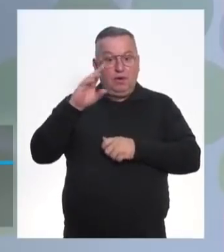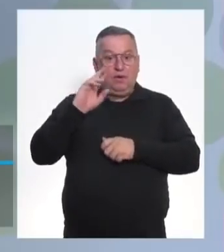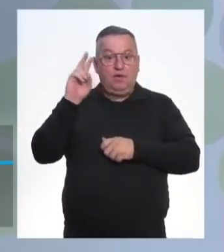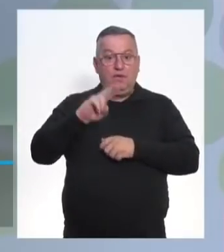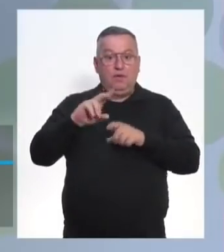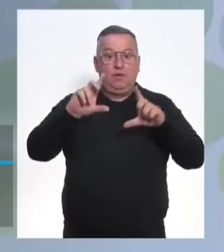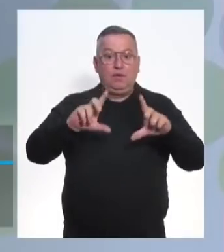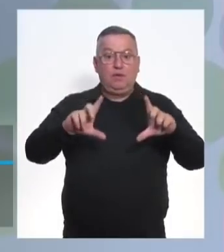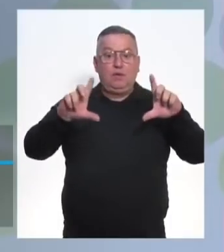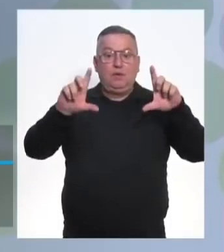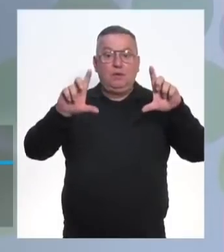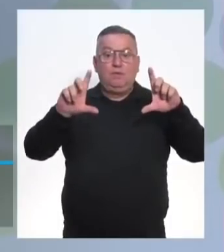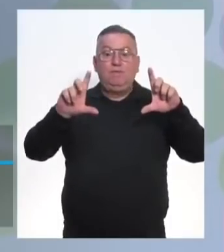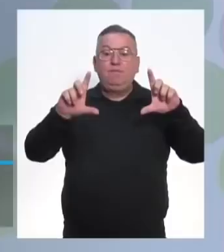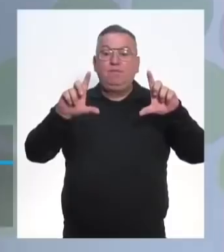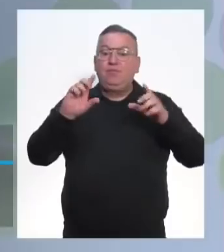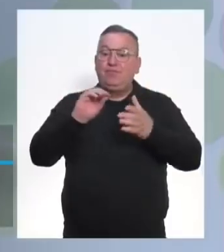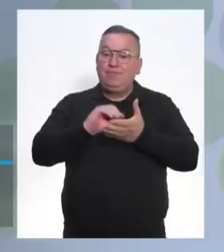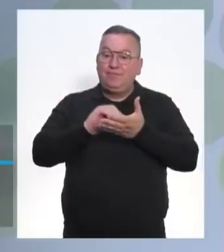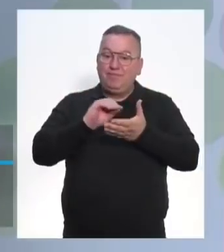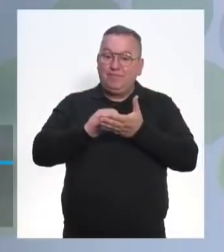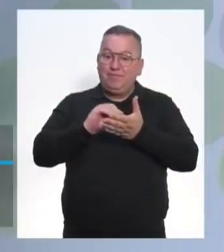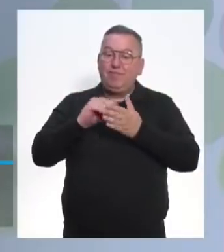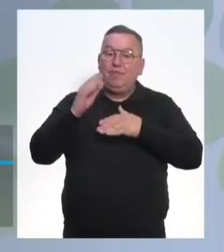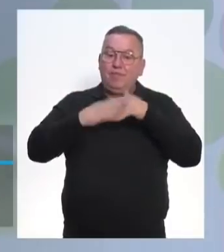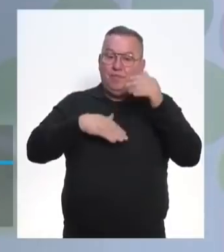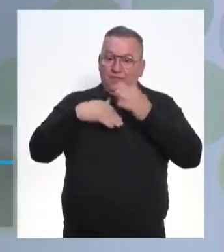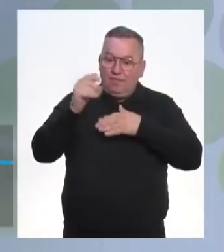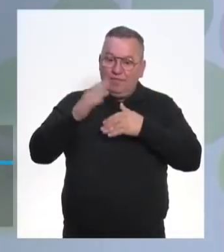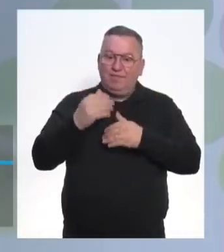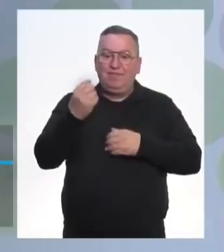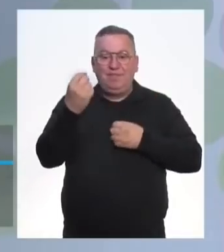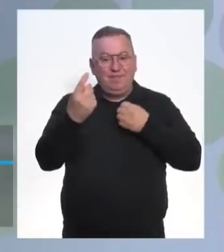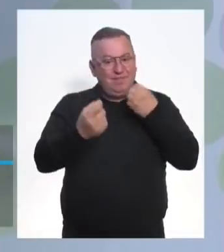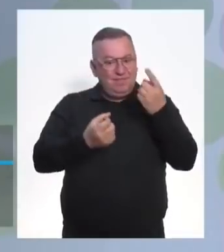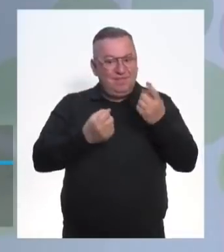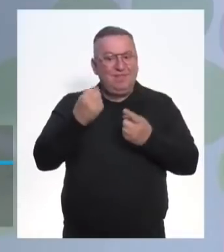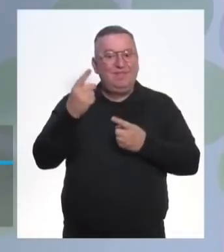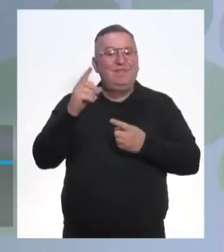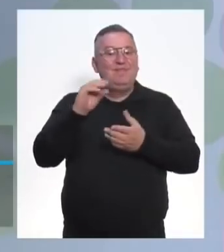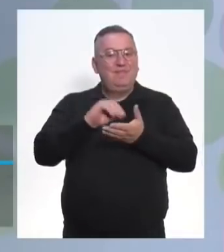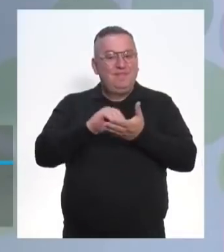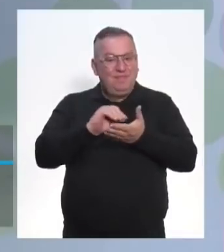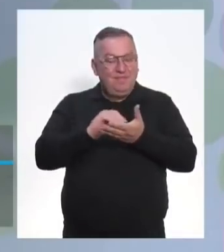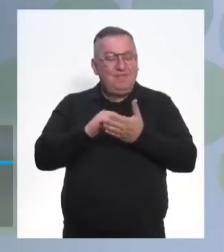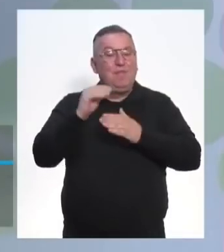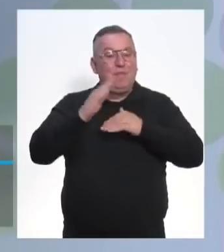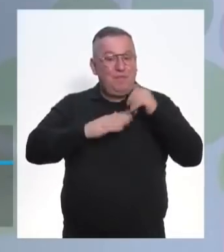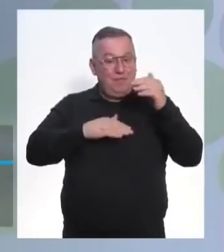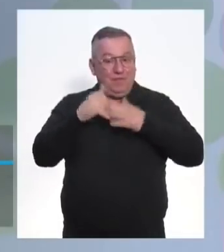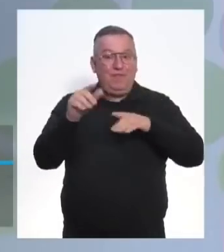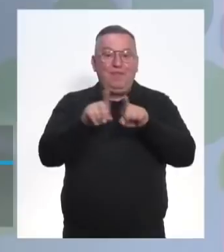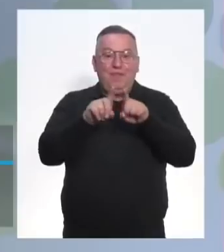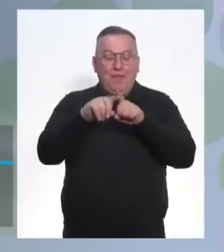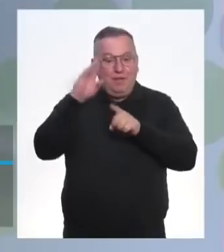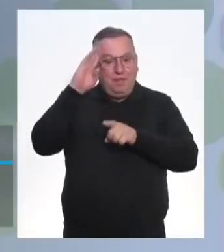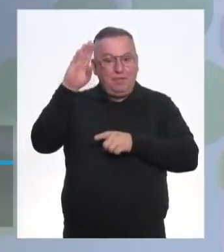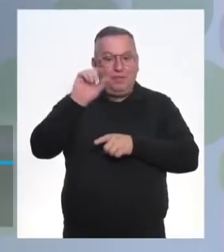essas imagens. Faltou a habilidade em algumas, né, Ale? Isso. Faltou colocar a habilidade, principalmente